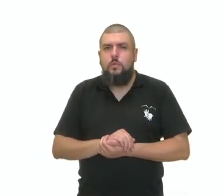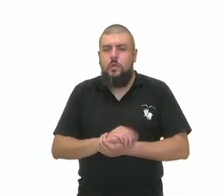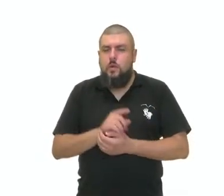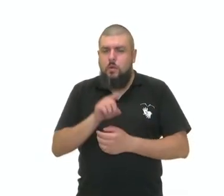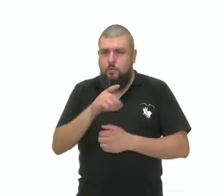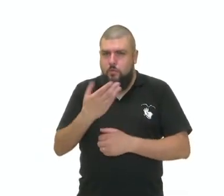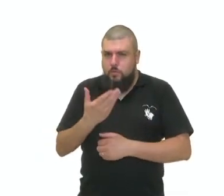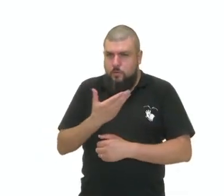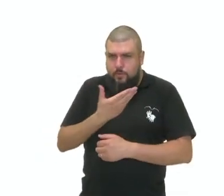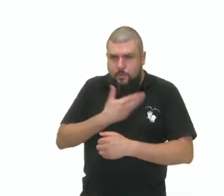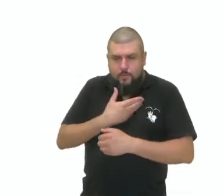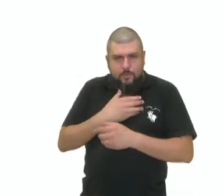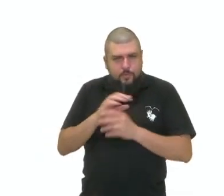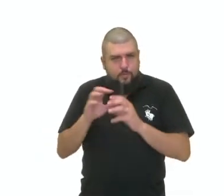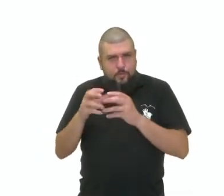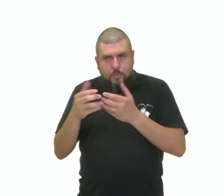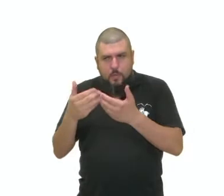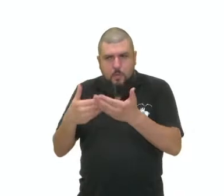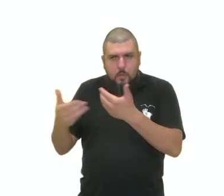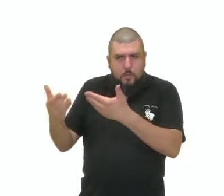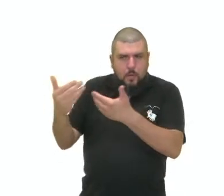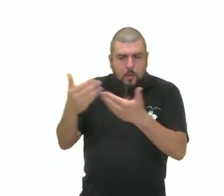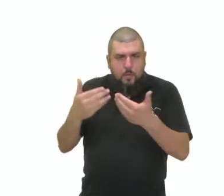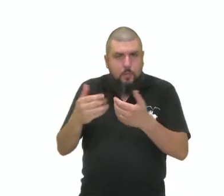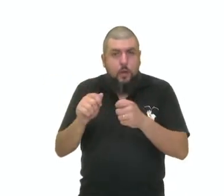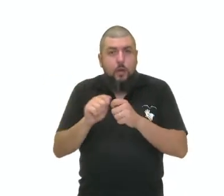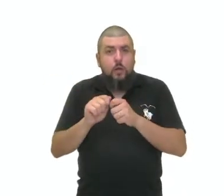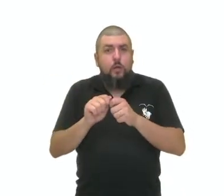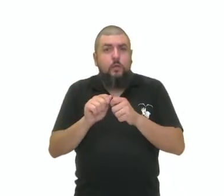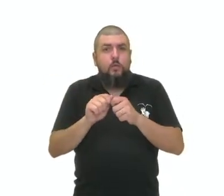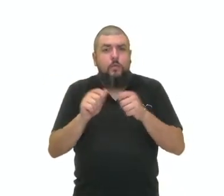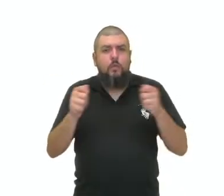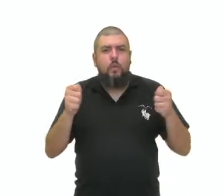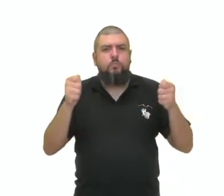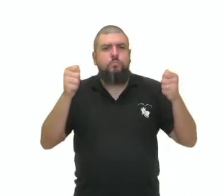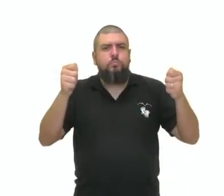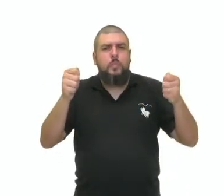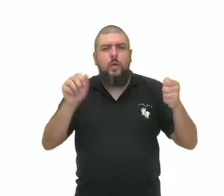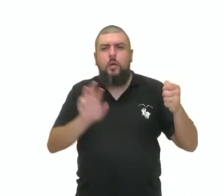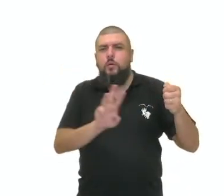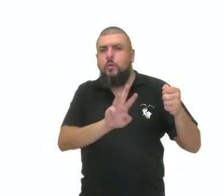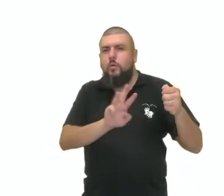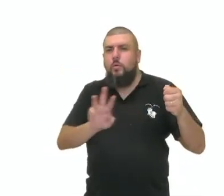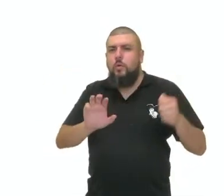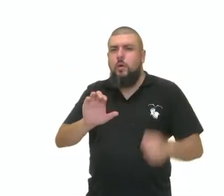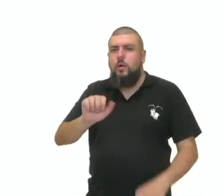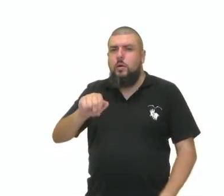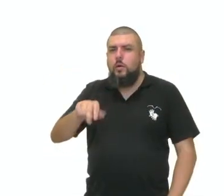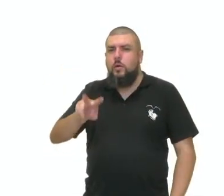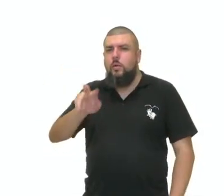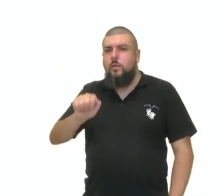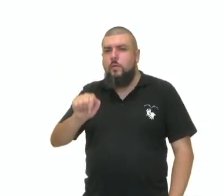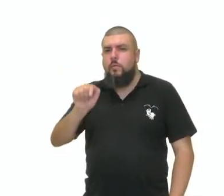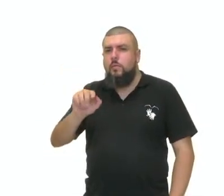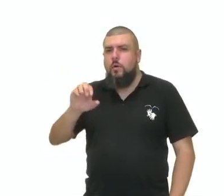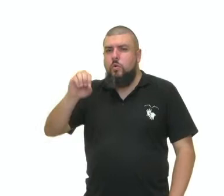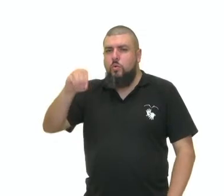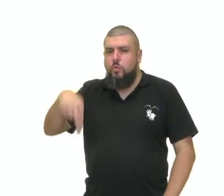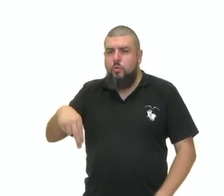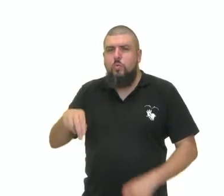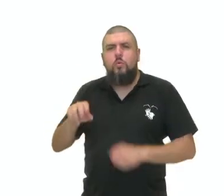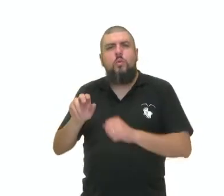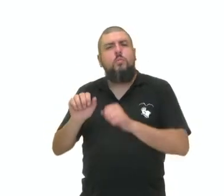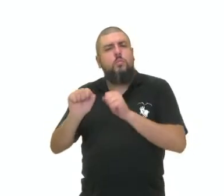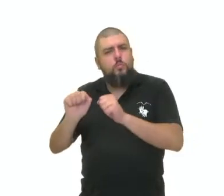os colegas de sua turma, elabore um cartaz no canva.com, que vocês podem acessar apontando o celular ali para aquele